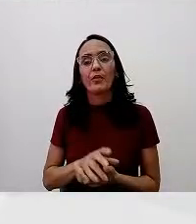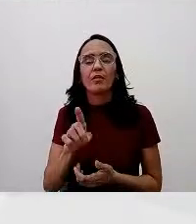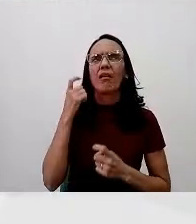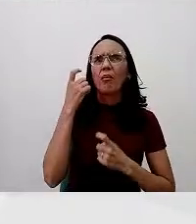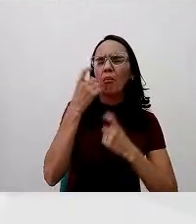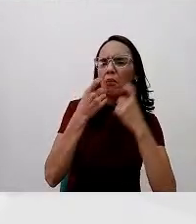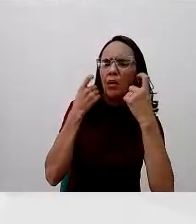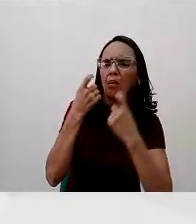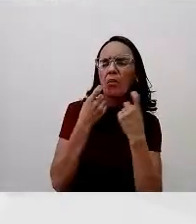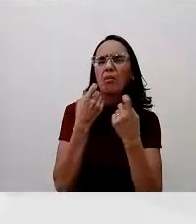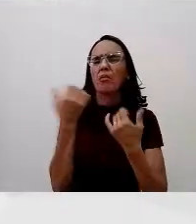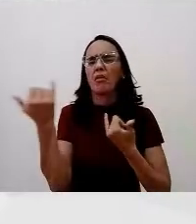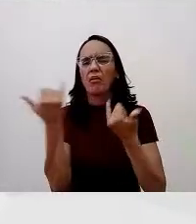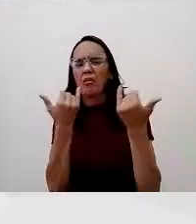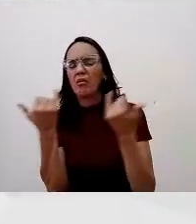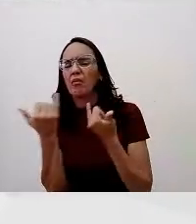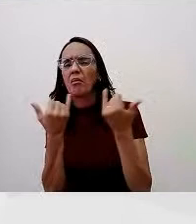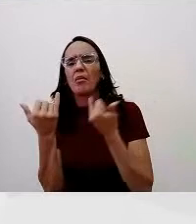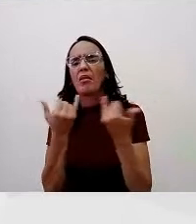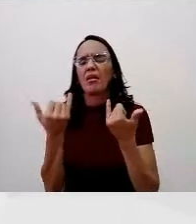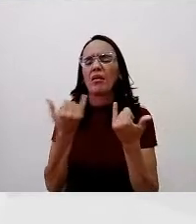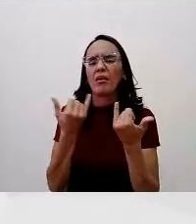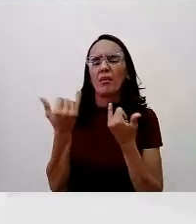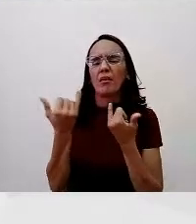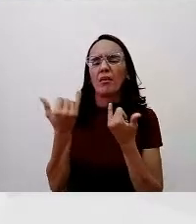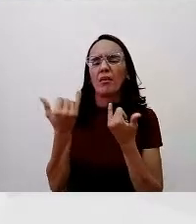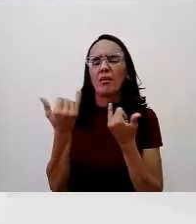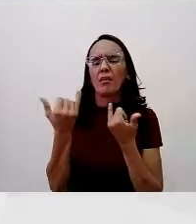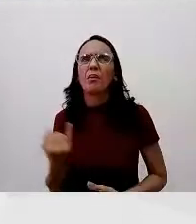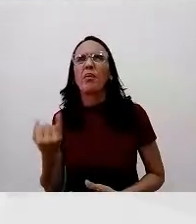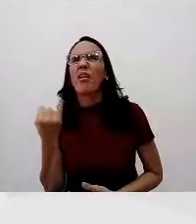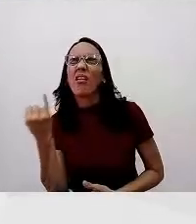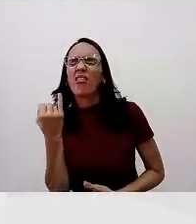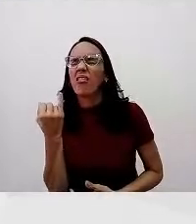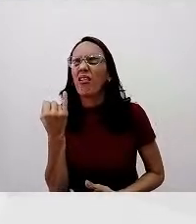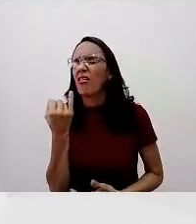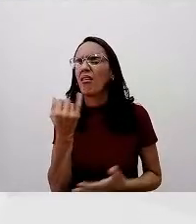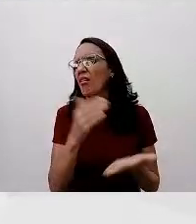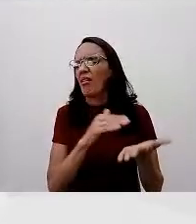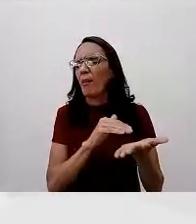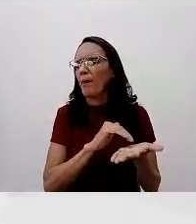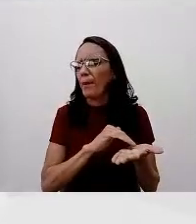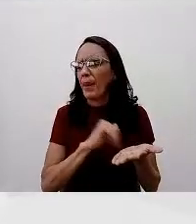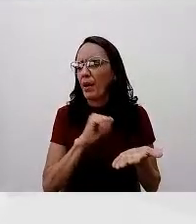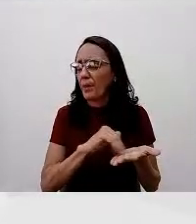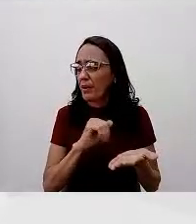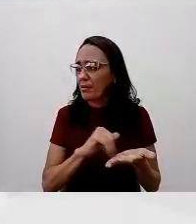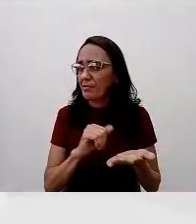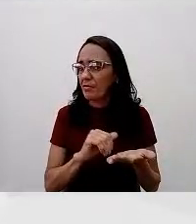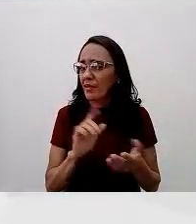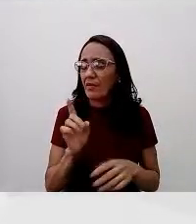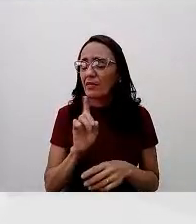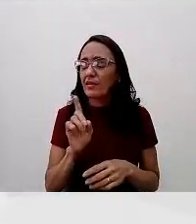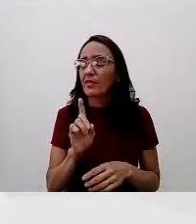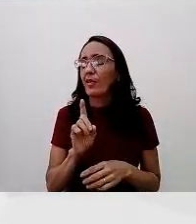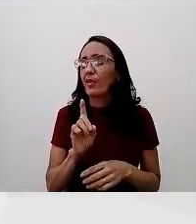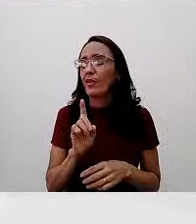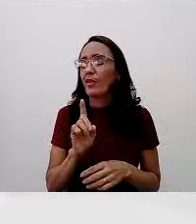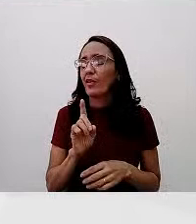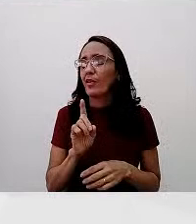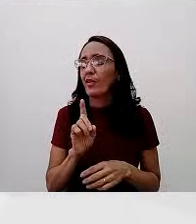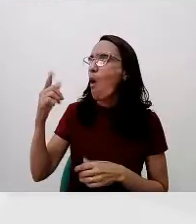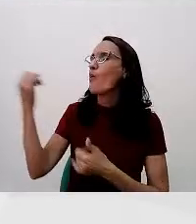pesos não é importante mais agora. Vamos agora atrás de outras informações que estão nos novos